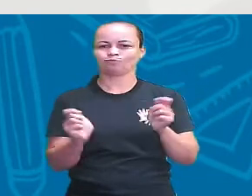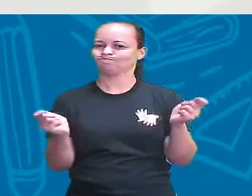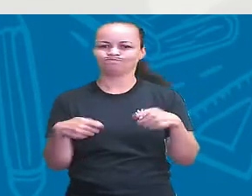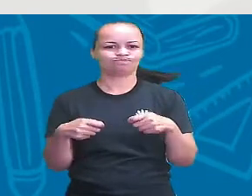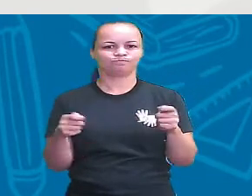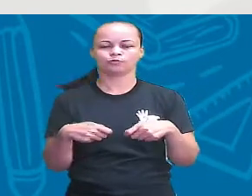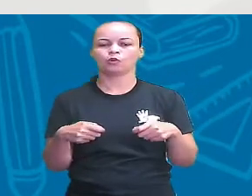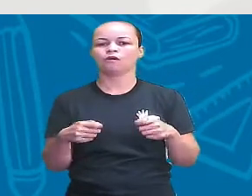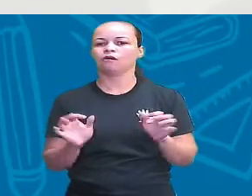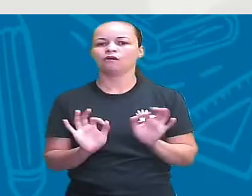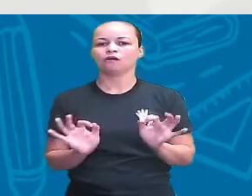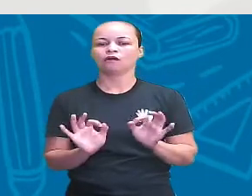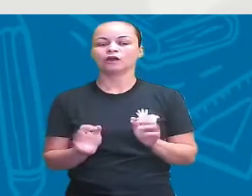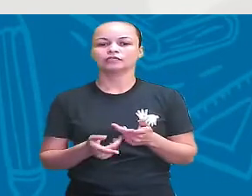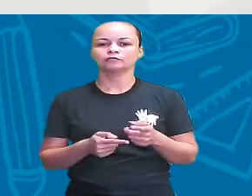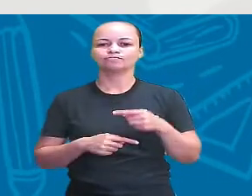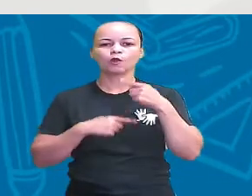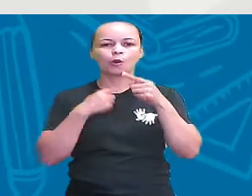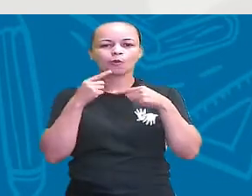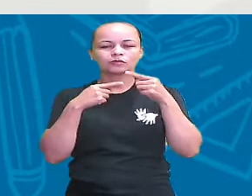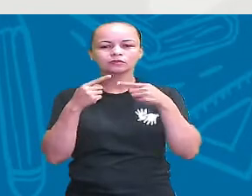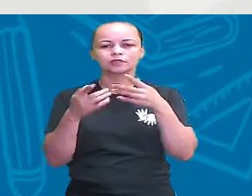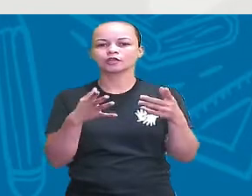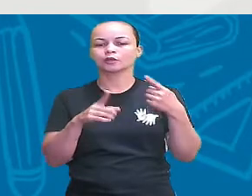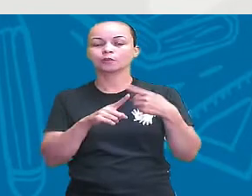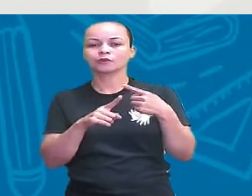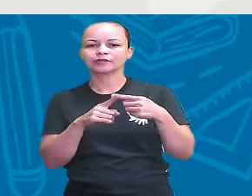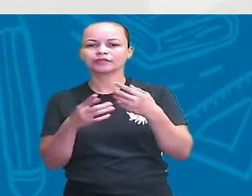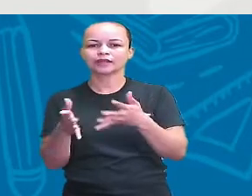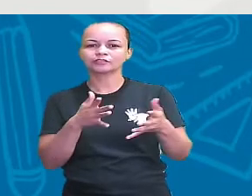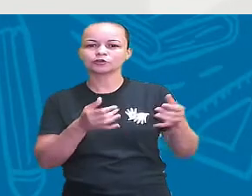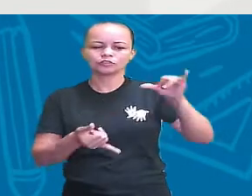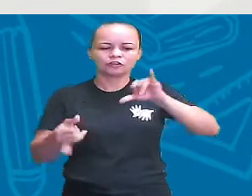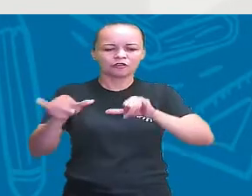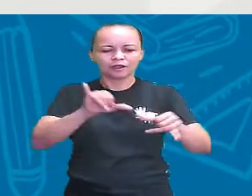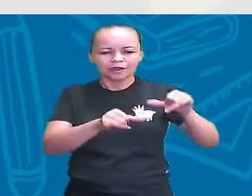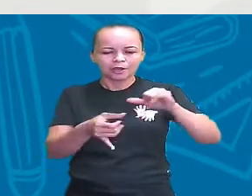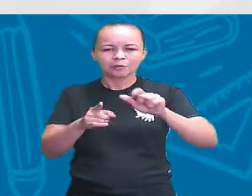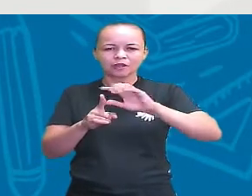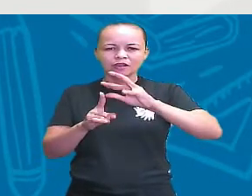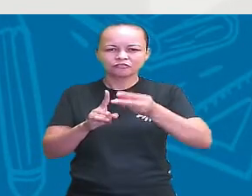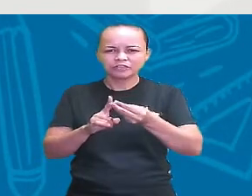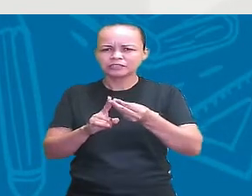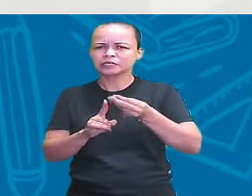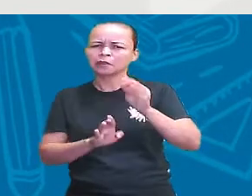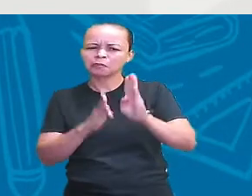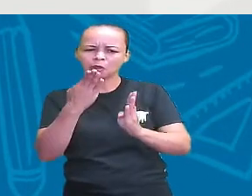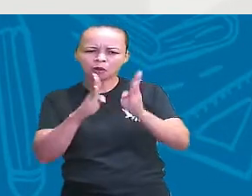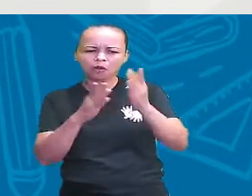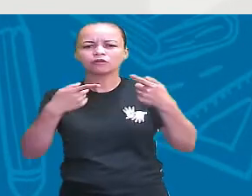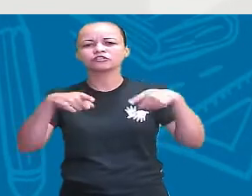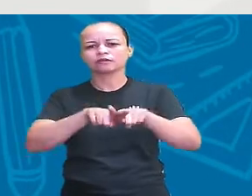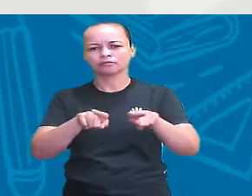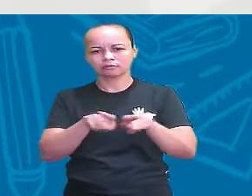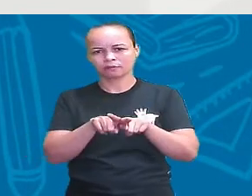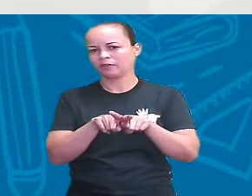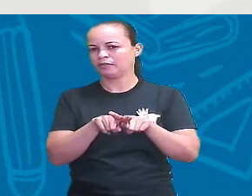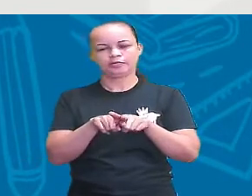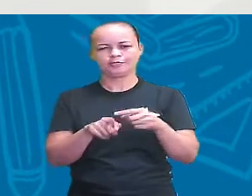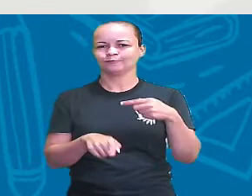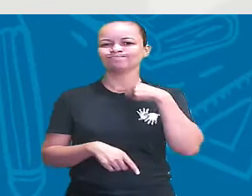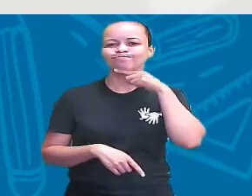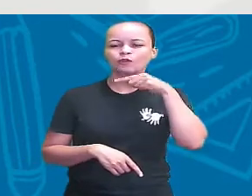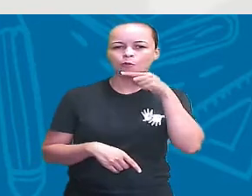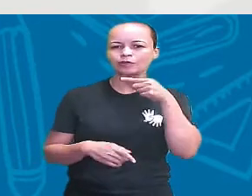existem razões físicas, químicas e até mesmo, por que não, biológicas, que não permitiria que a